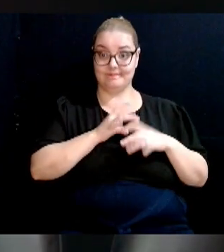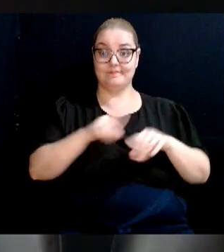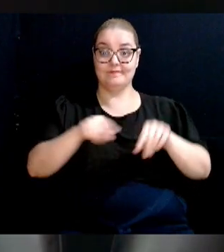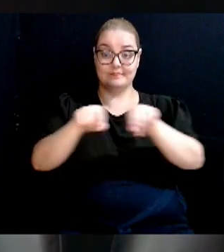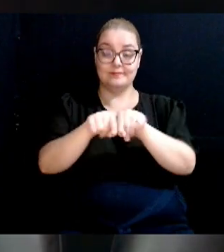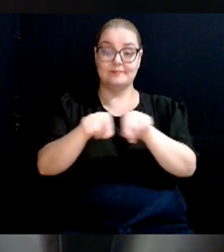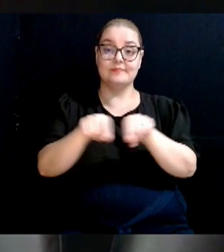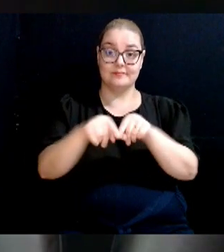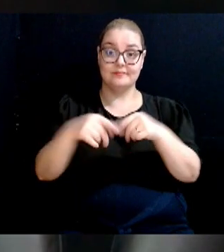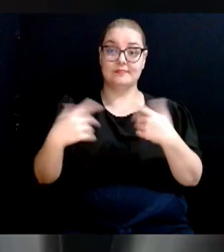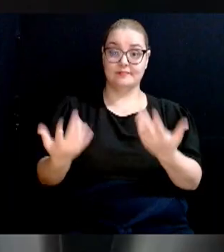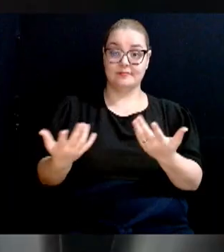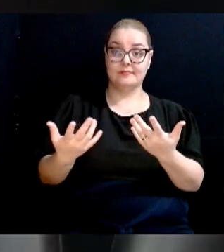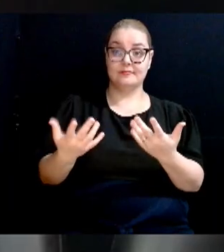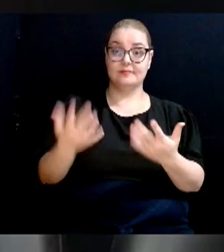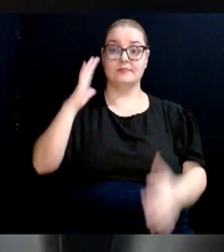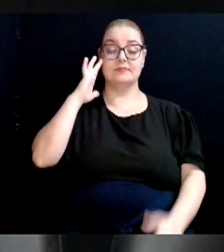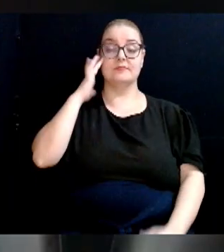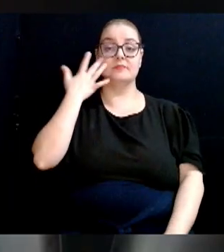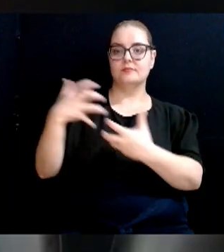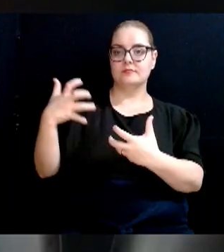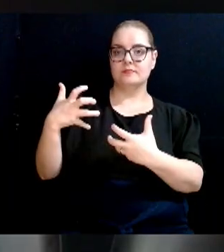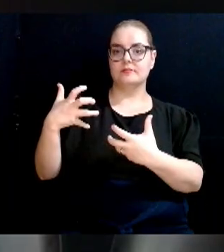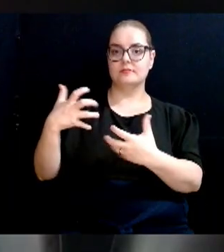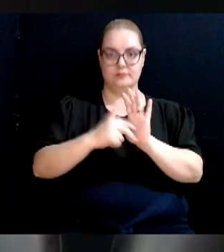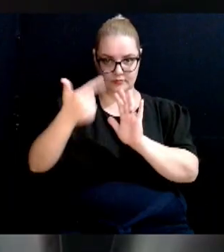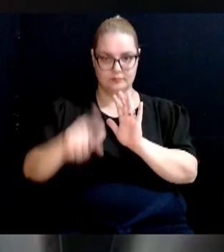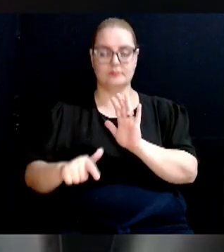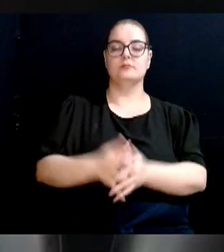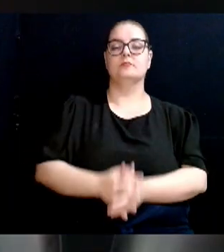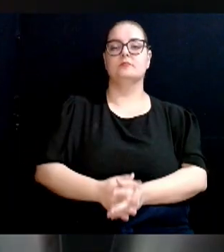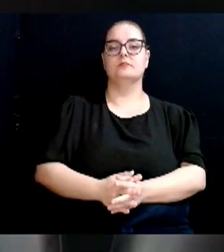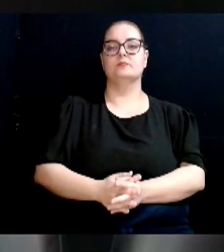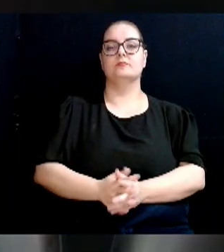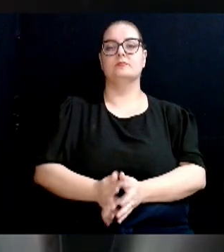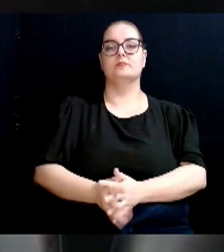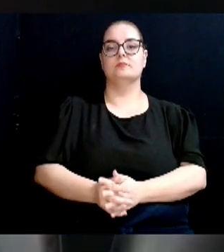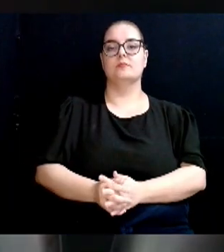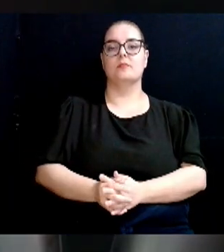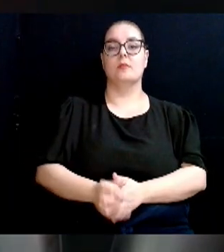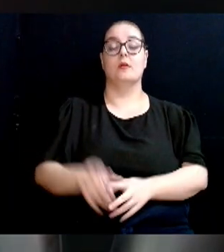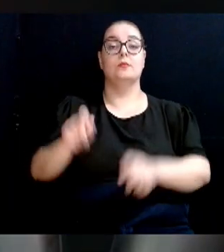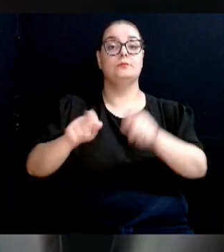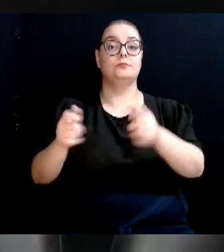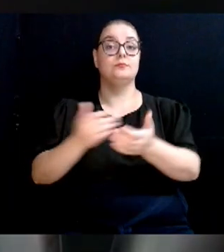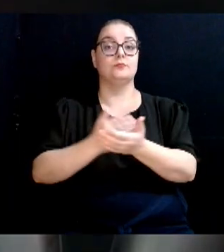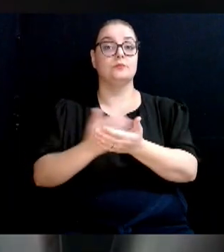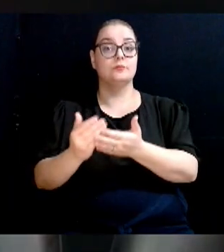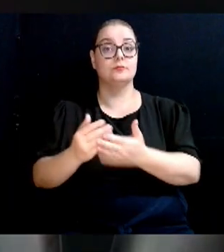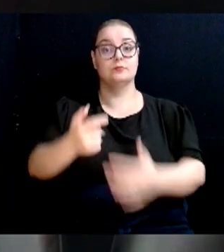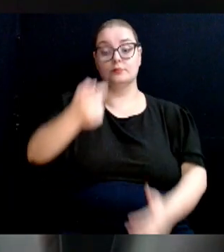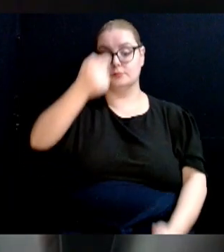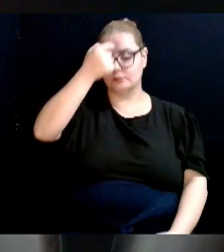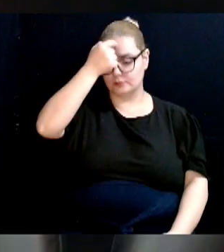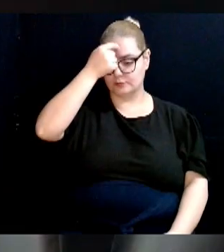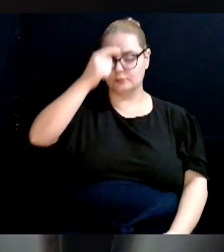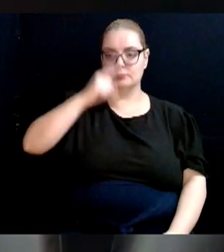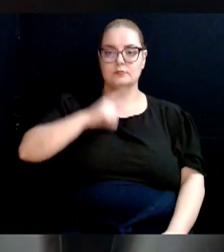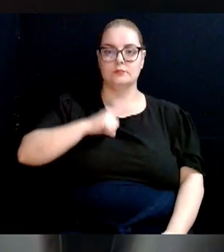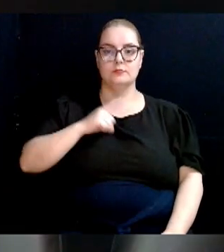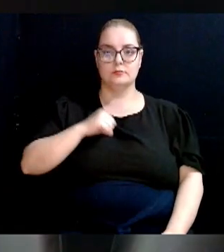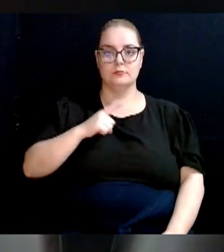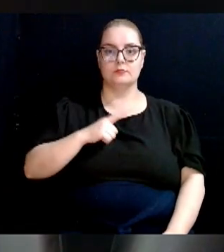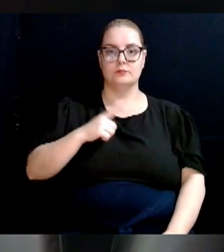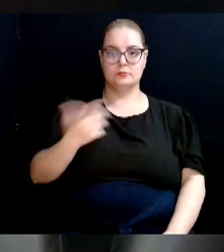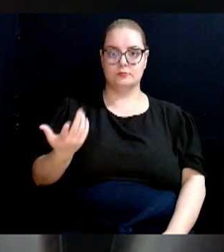ele foi ressignificado hoje, né? As pessoas começaram a tomar consciência que a